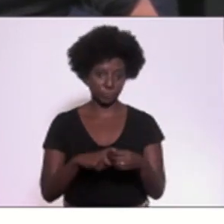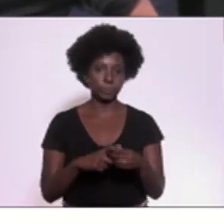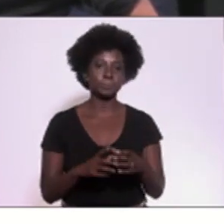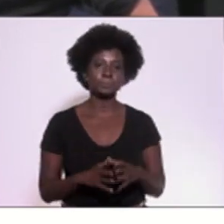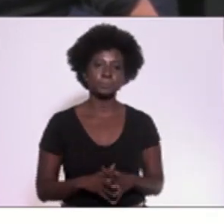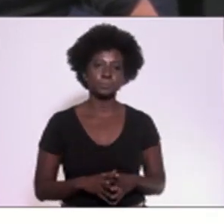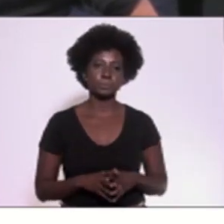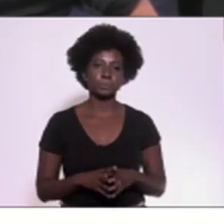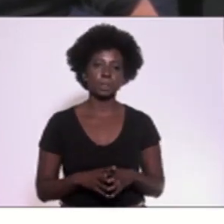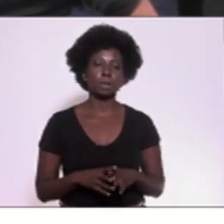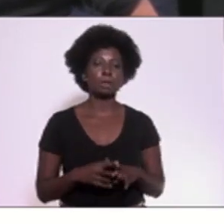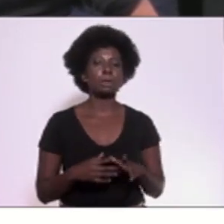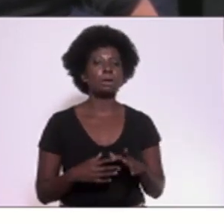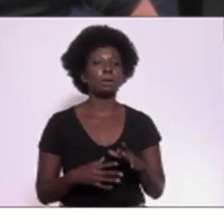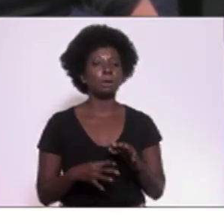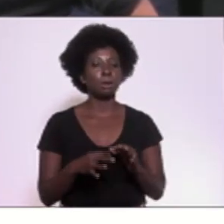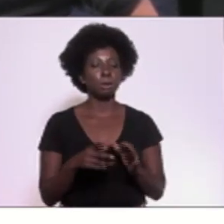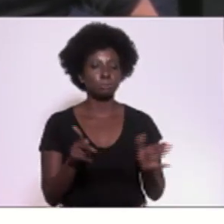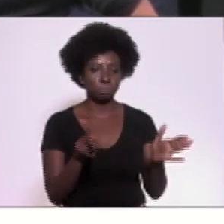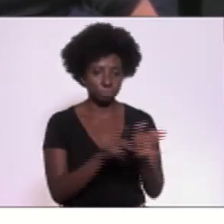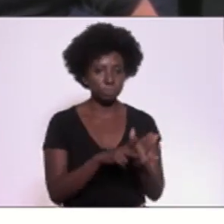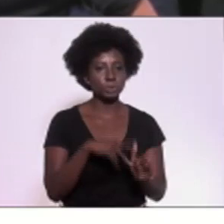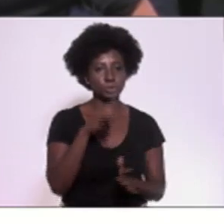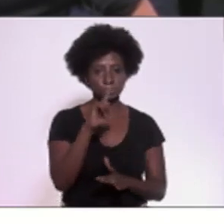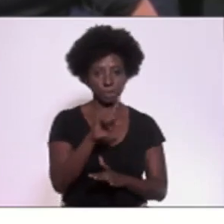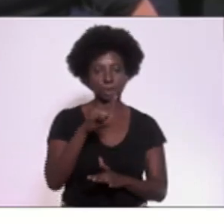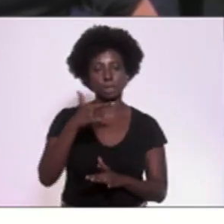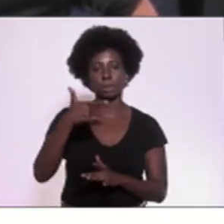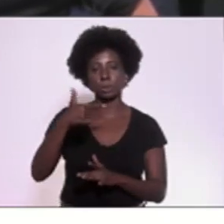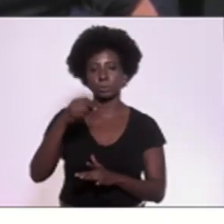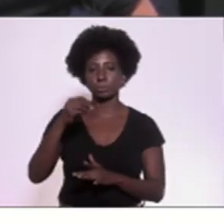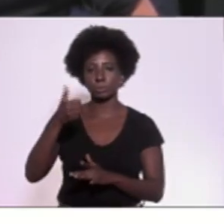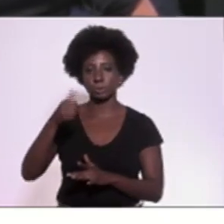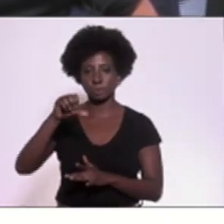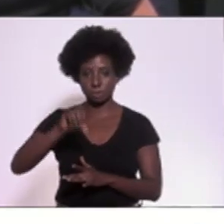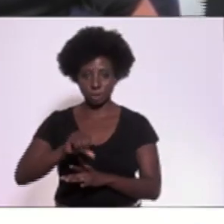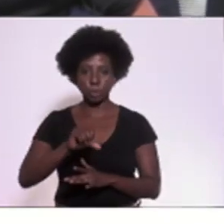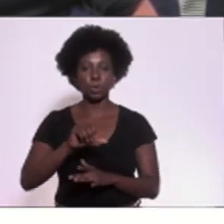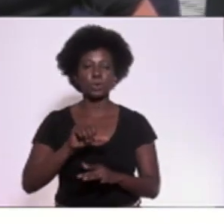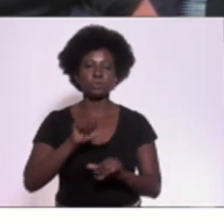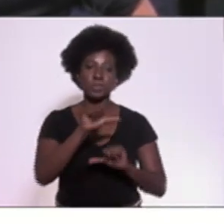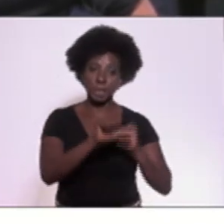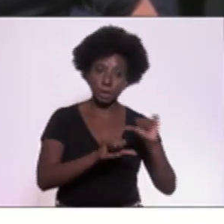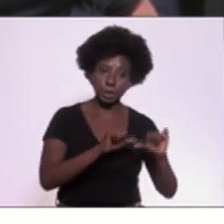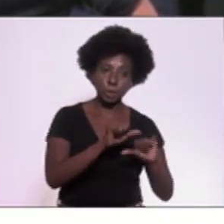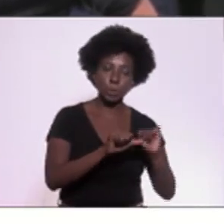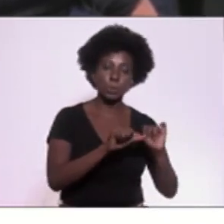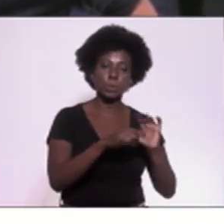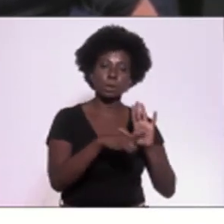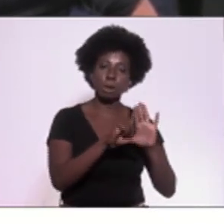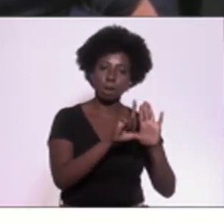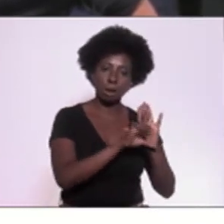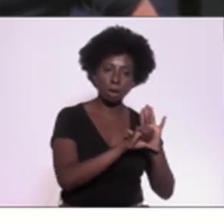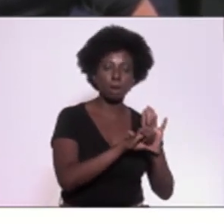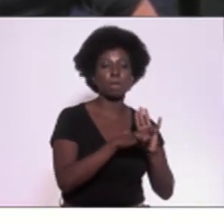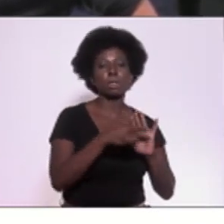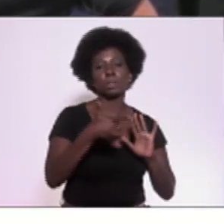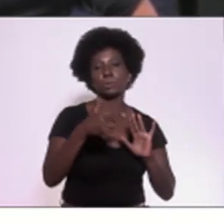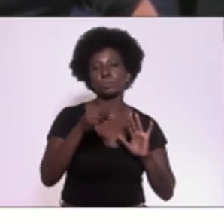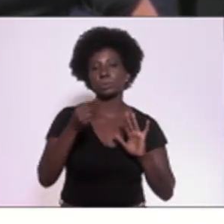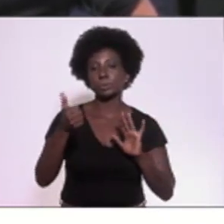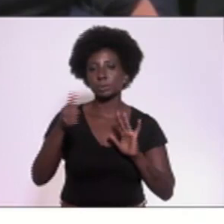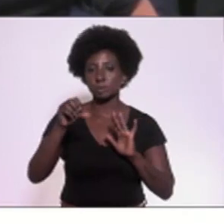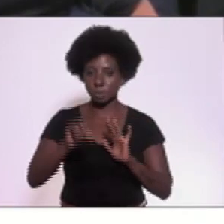de lei 1463/2019, de autoria do deputado Alexandre Freitas, que altera a lei 8502/2019, acrescentando